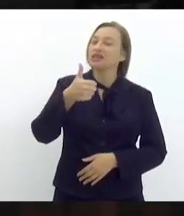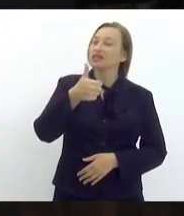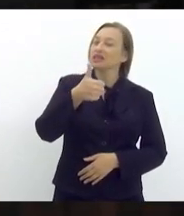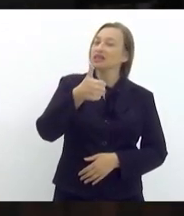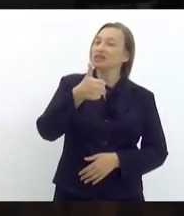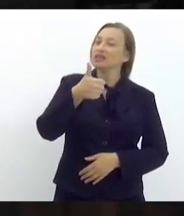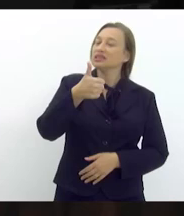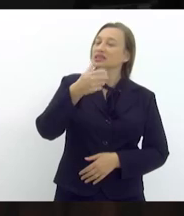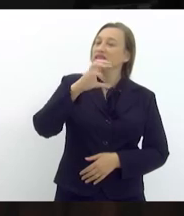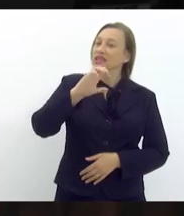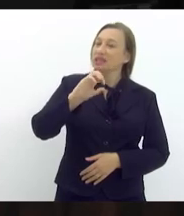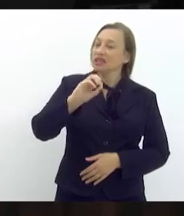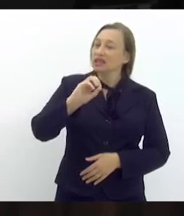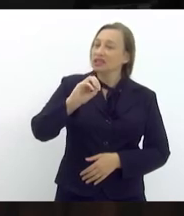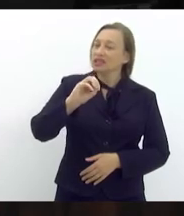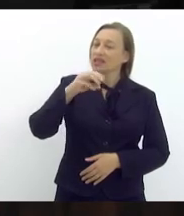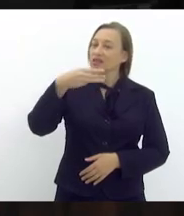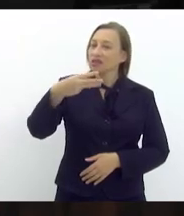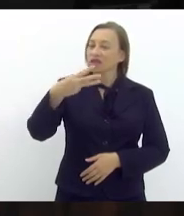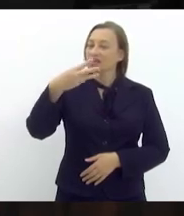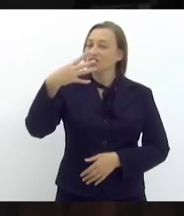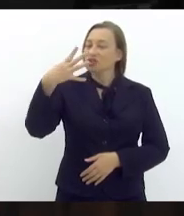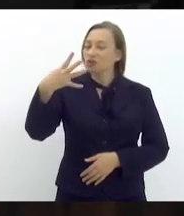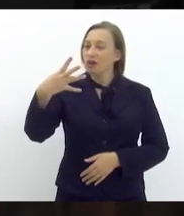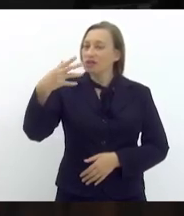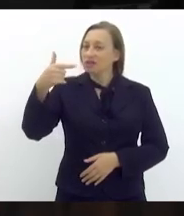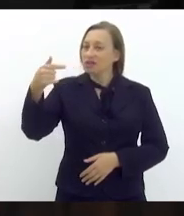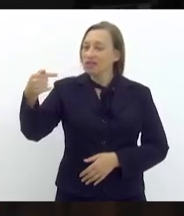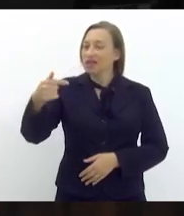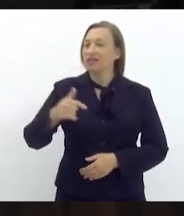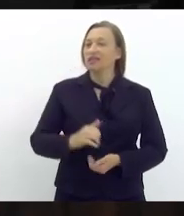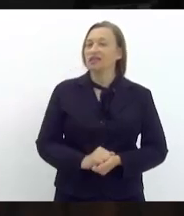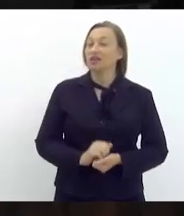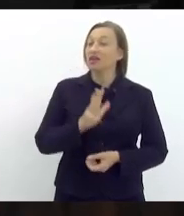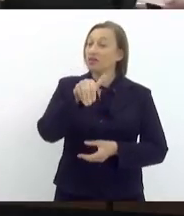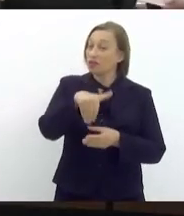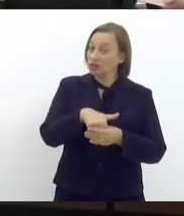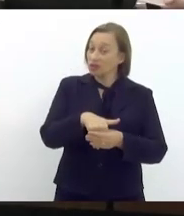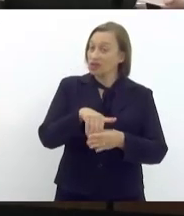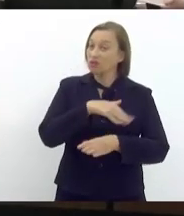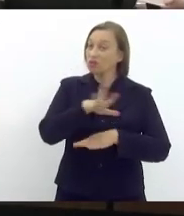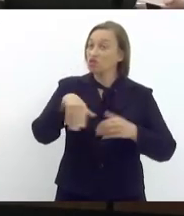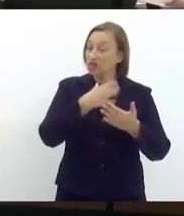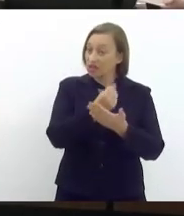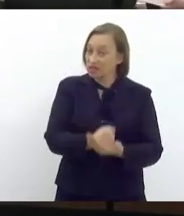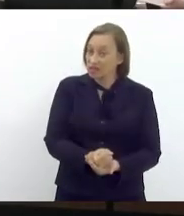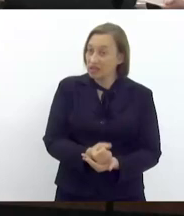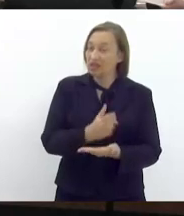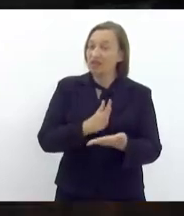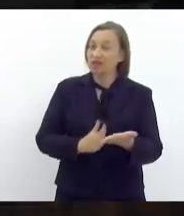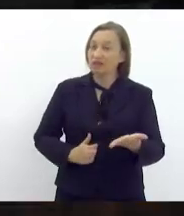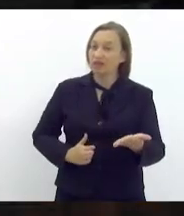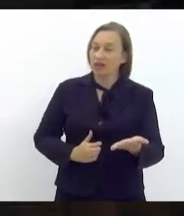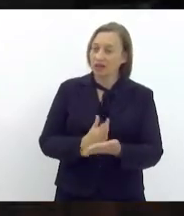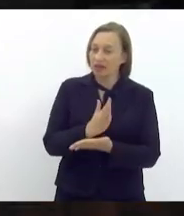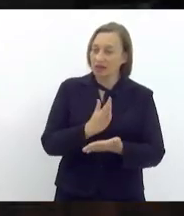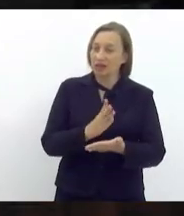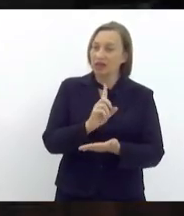número 347 em votação os senhores que aprovam permaneço como estão